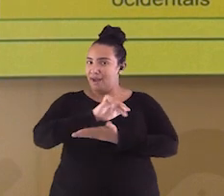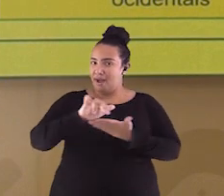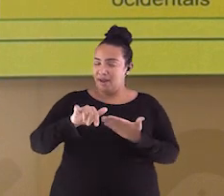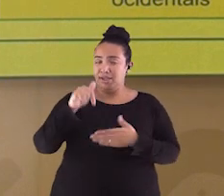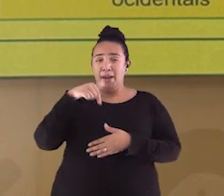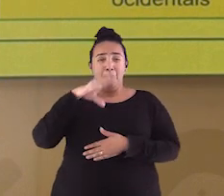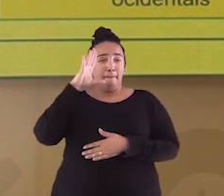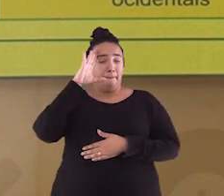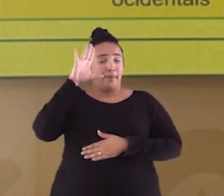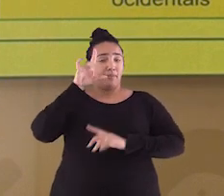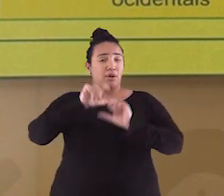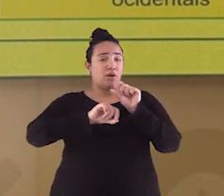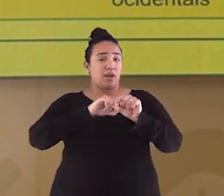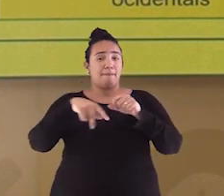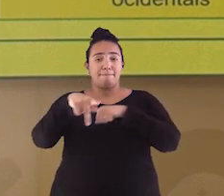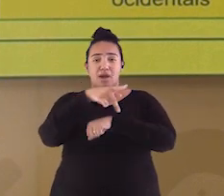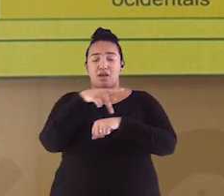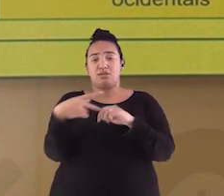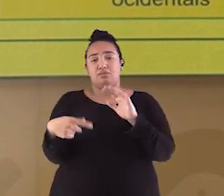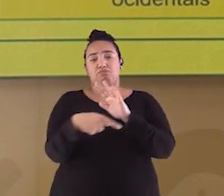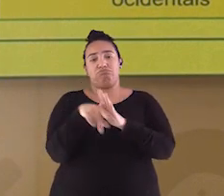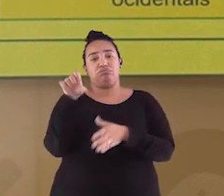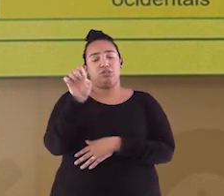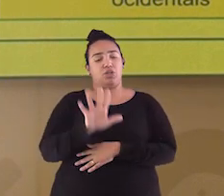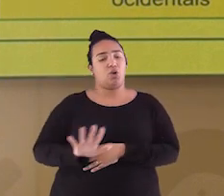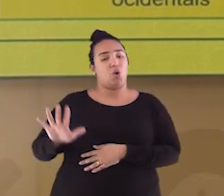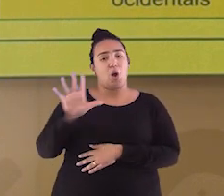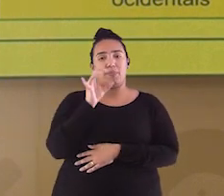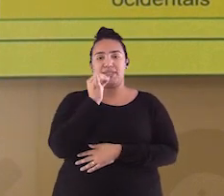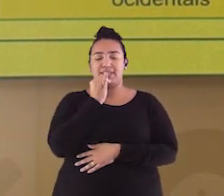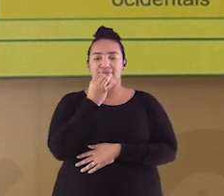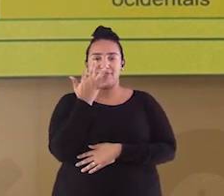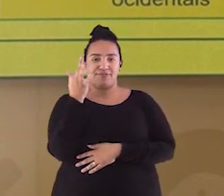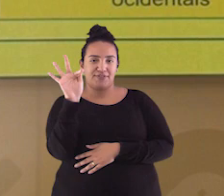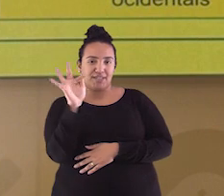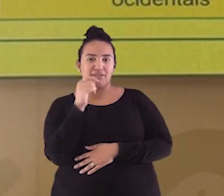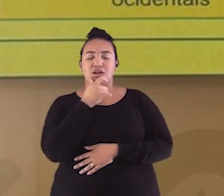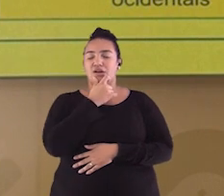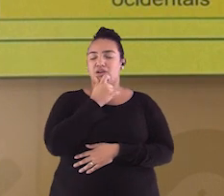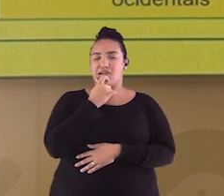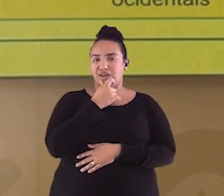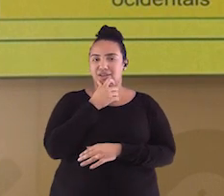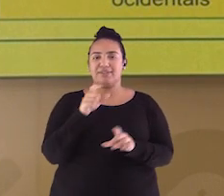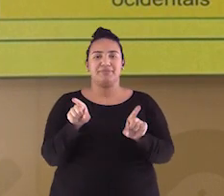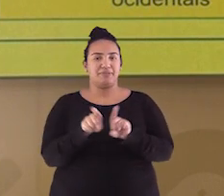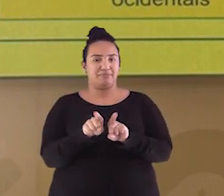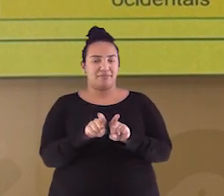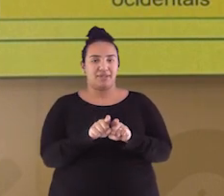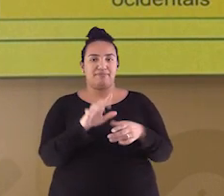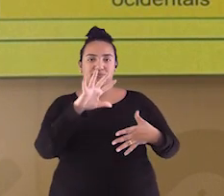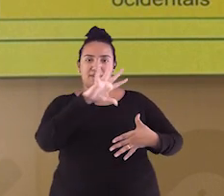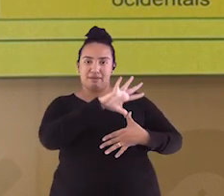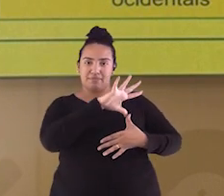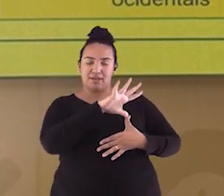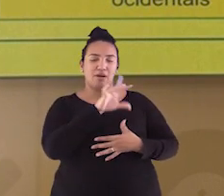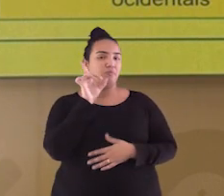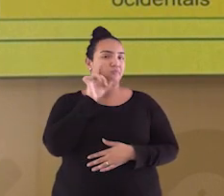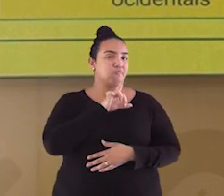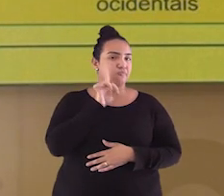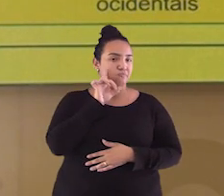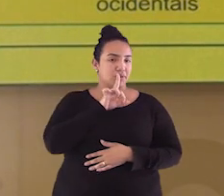são principalmente de países europeus, como a França, Inglaterra e também na América, nos Estados